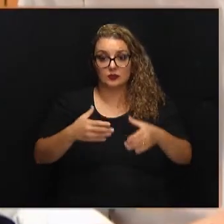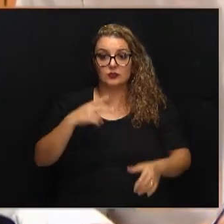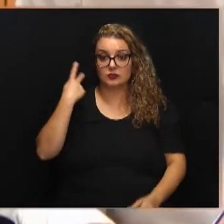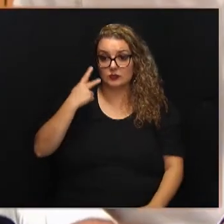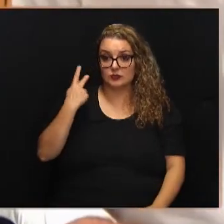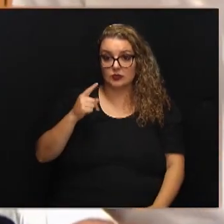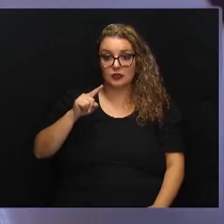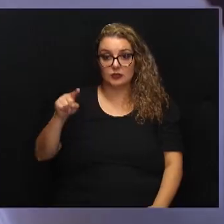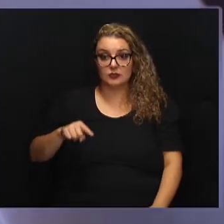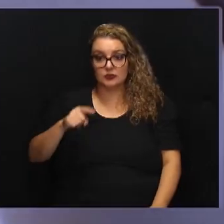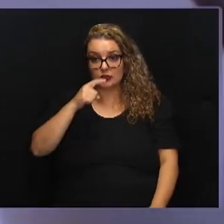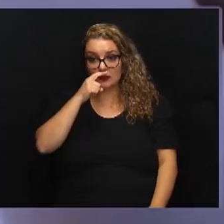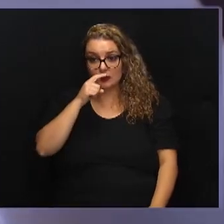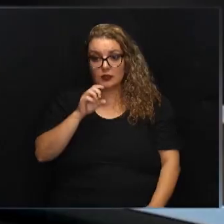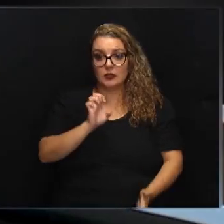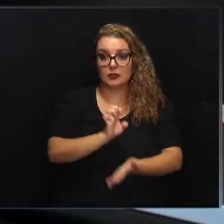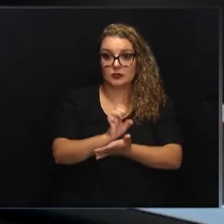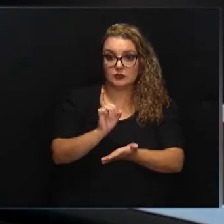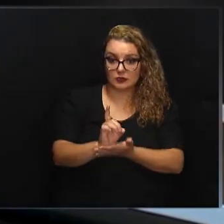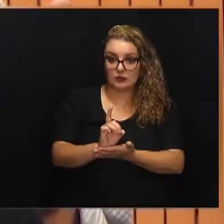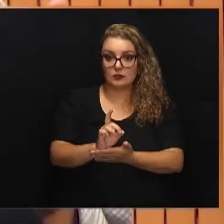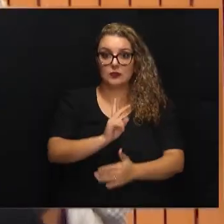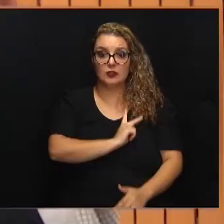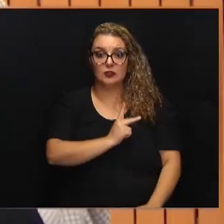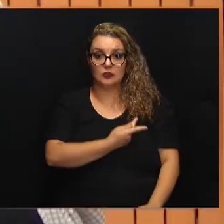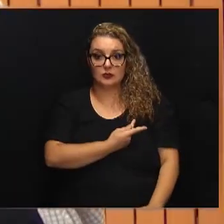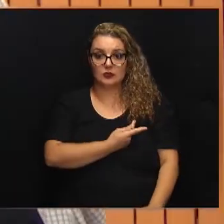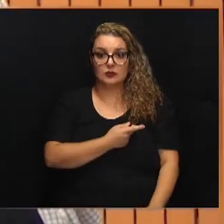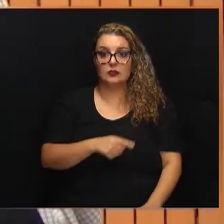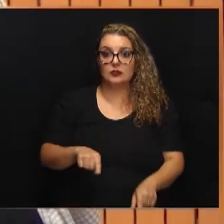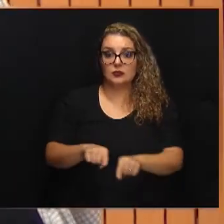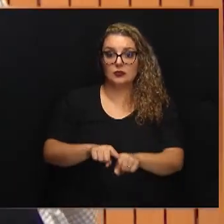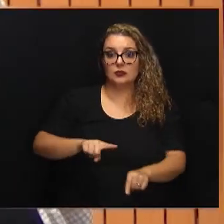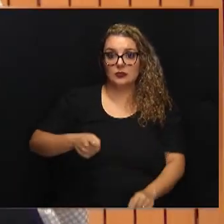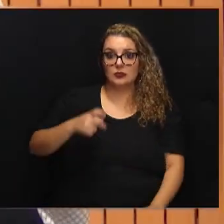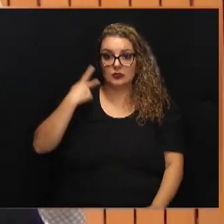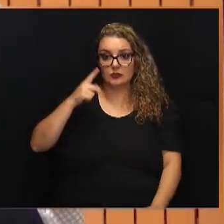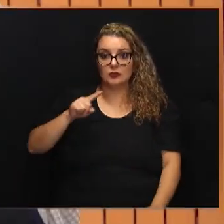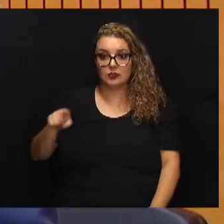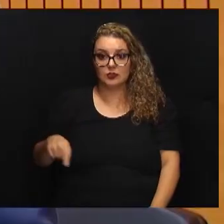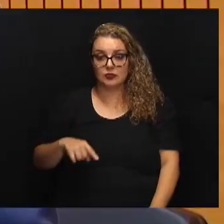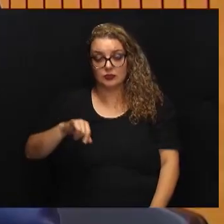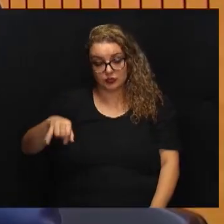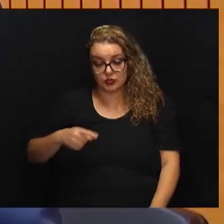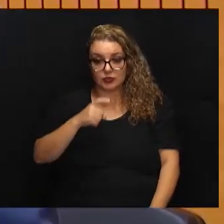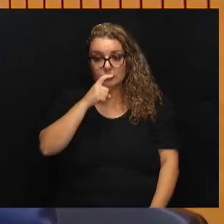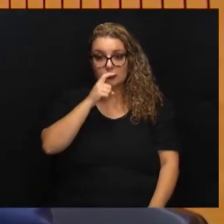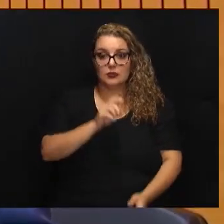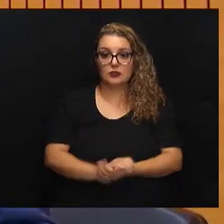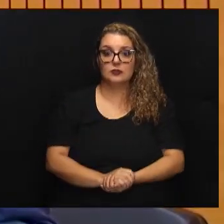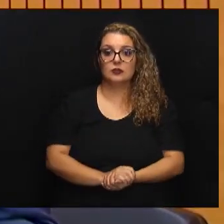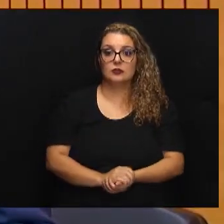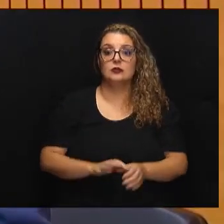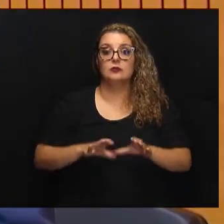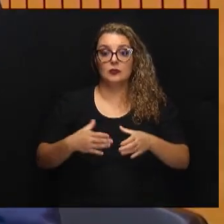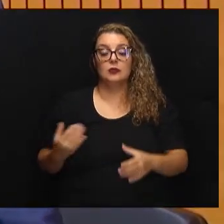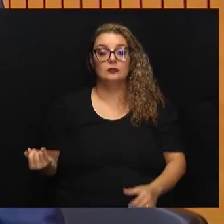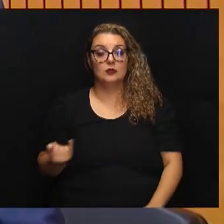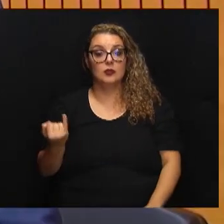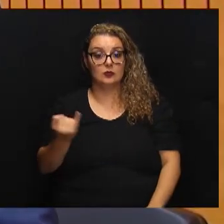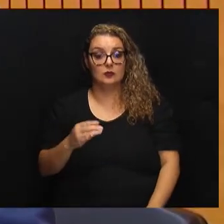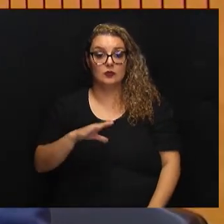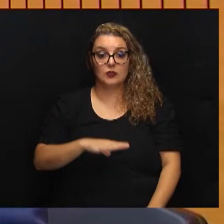vereadores Zé Carlos, Edson Ribeiro, Paula Haddad e também do ex-vereador Jorge Schneider. Missão importante, acho que uma cidade